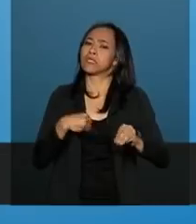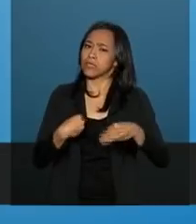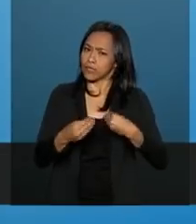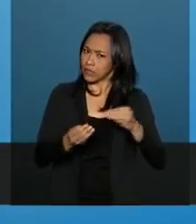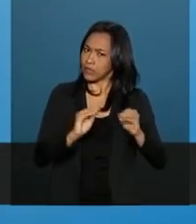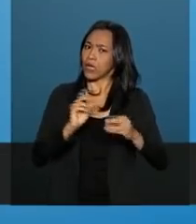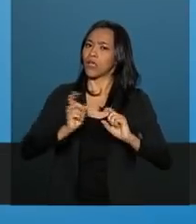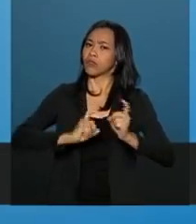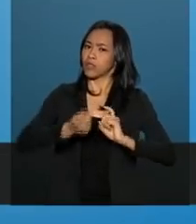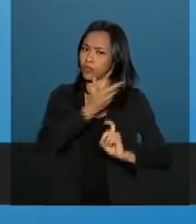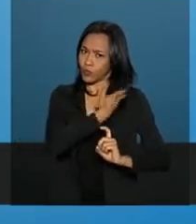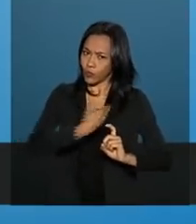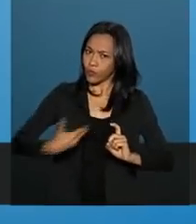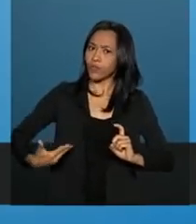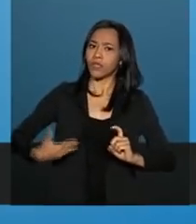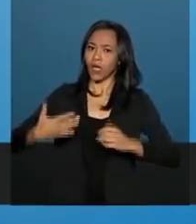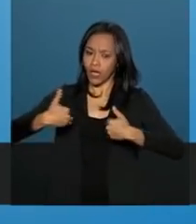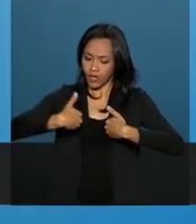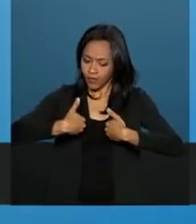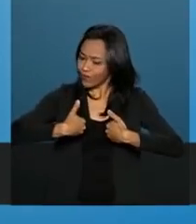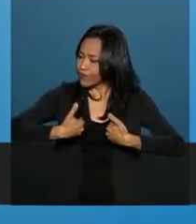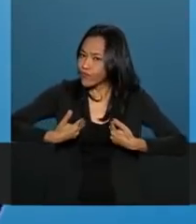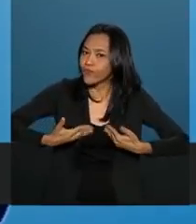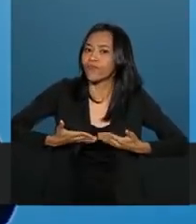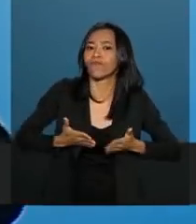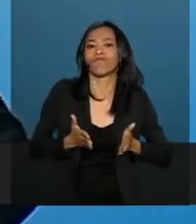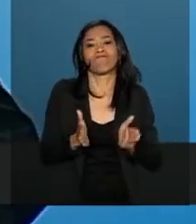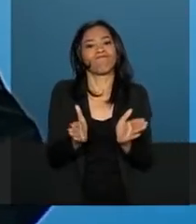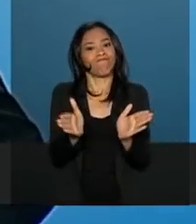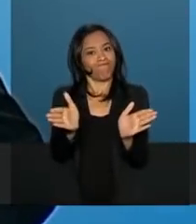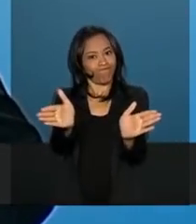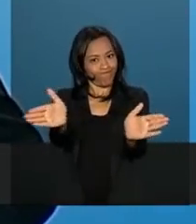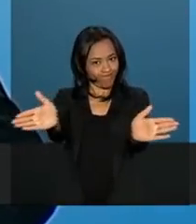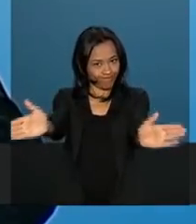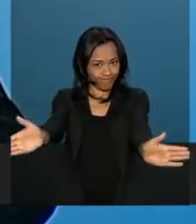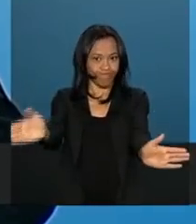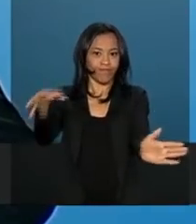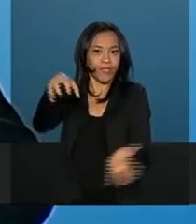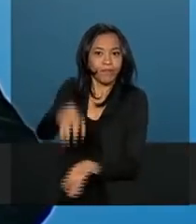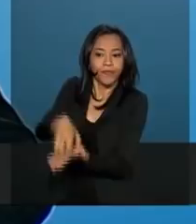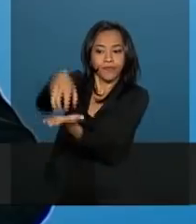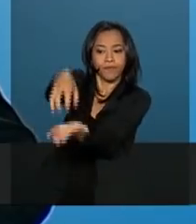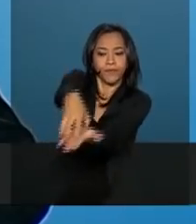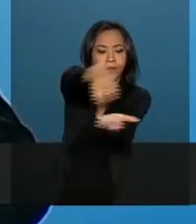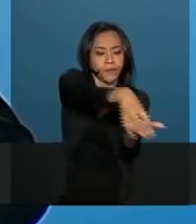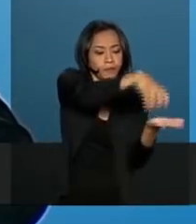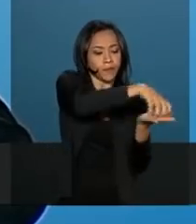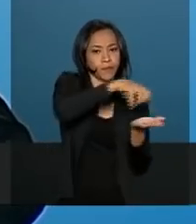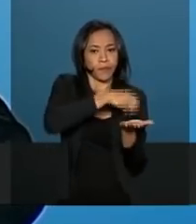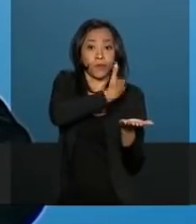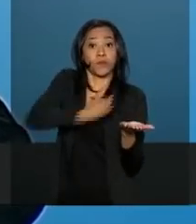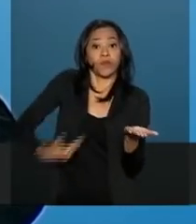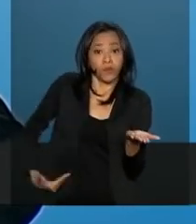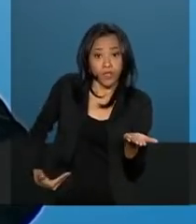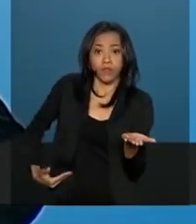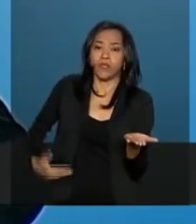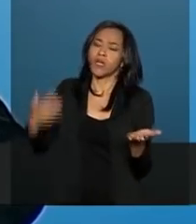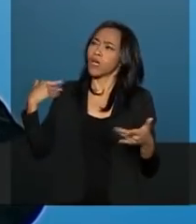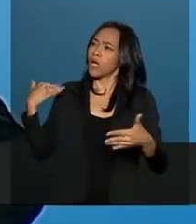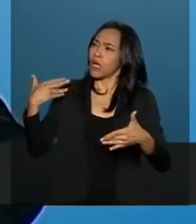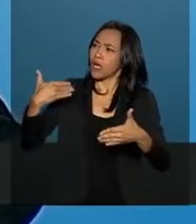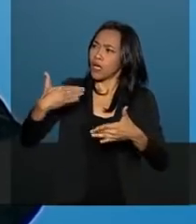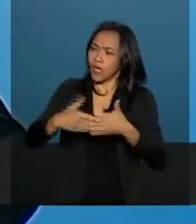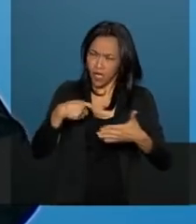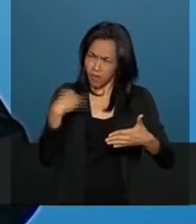Daí, fazer-se a administração indireta por meio das autarquias. Tempos depois, este histórico é